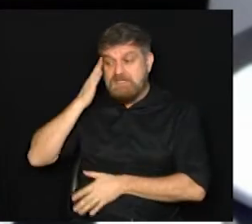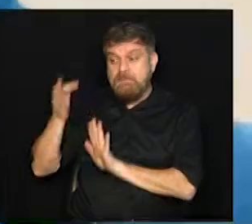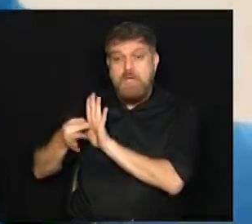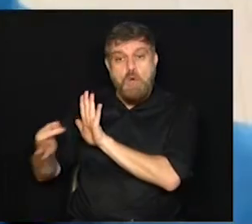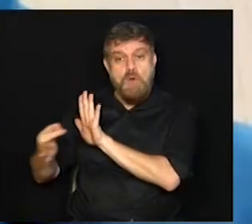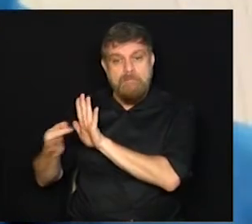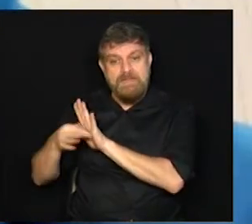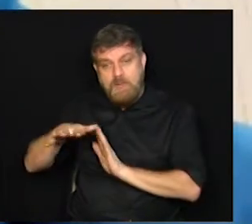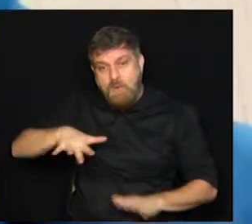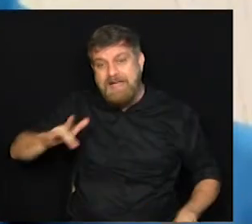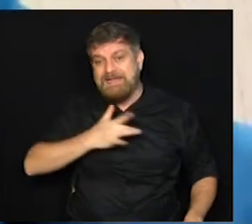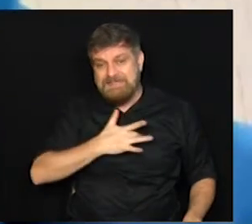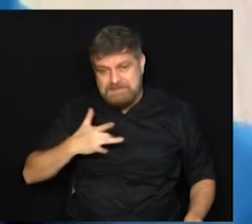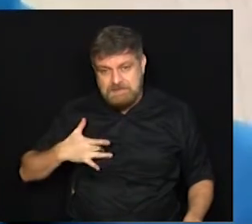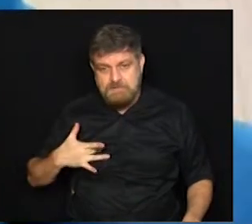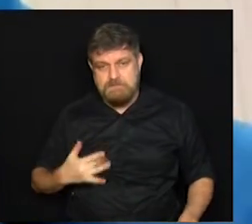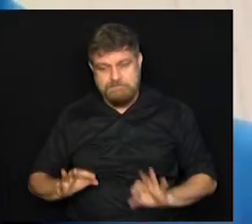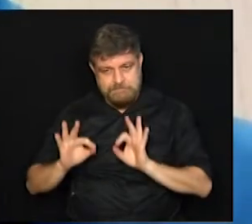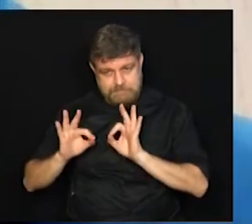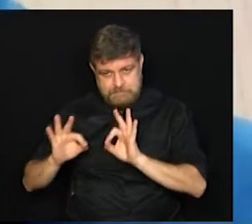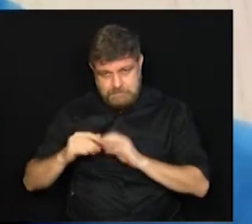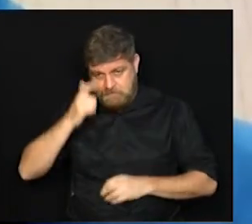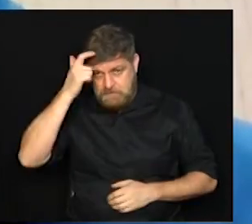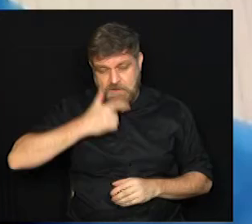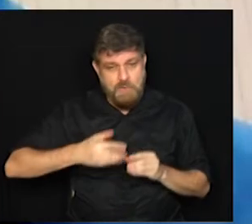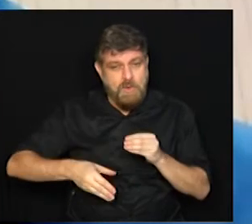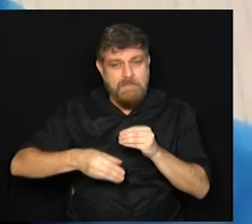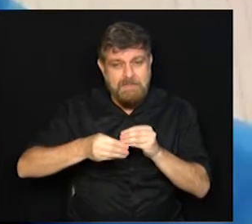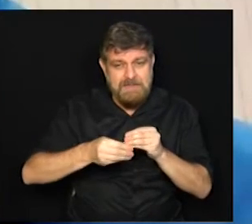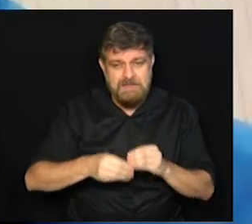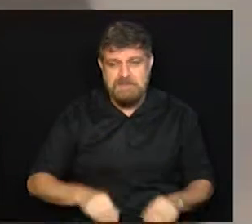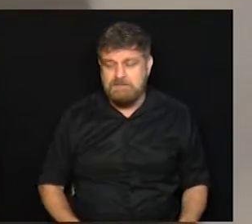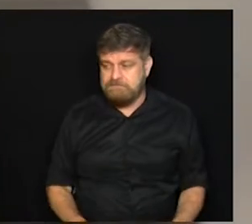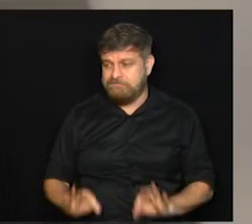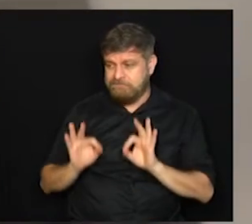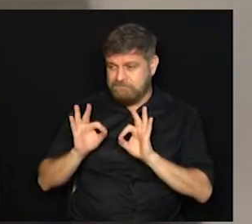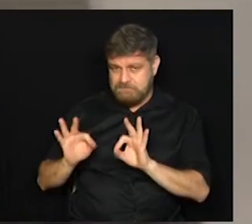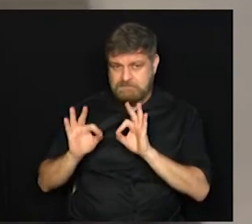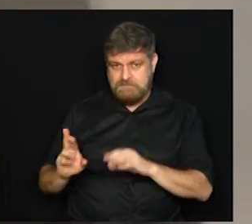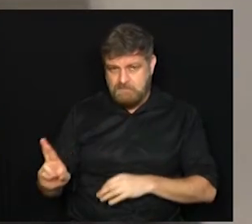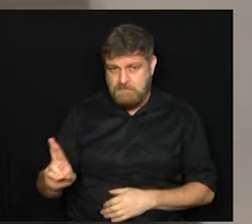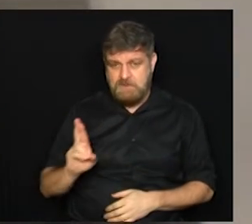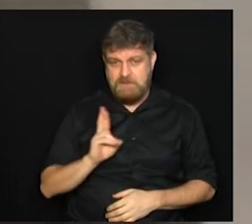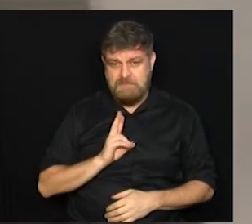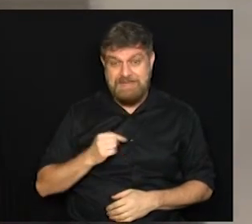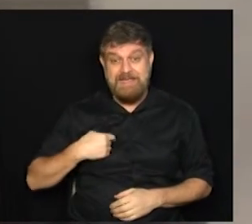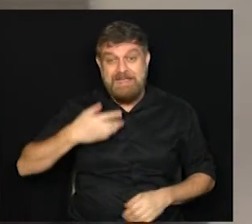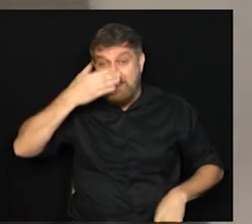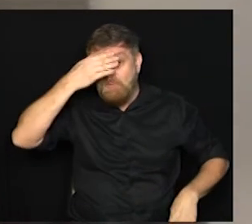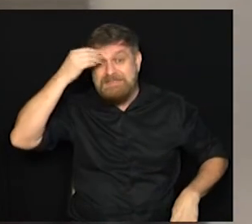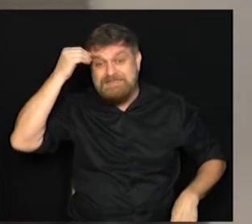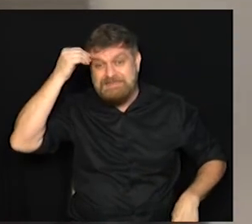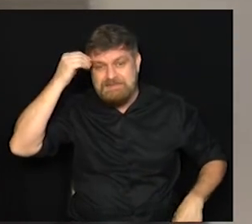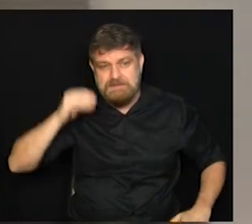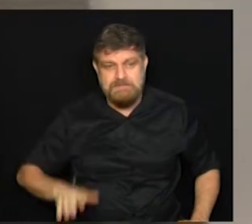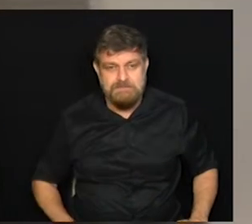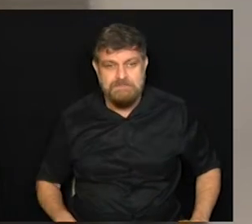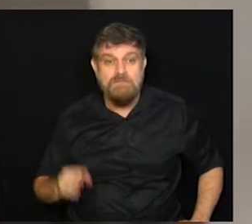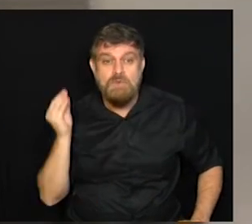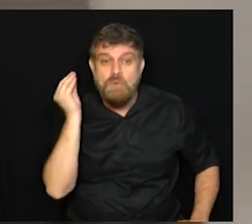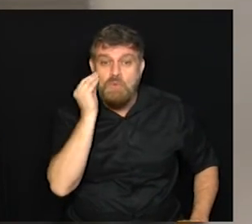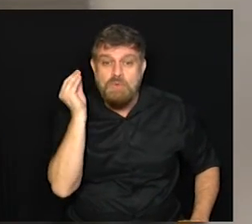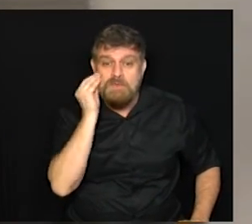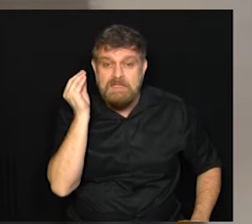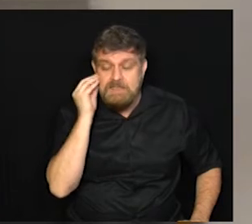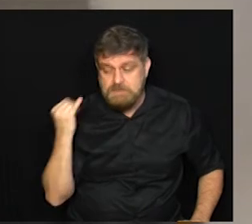Perfeito, senhor presidente. Rossini, me permite, só para complementar, você falou tudo, né? Isso é uma coisa que eu esqueci de comentar. O teste é